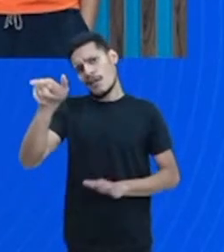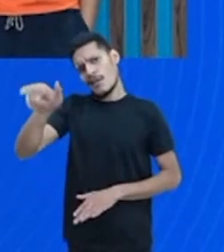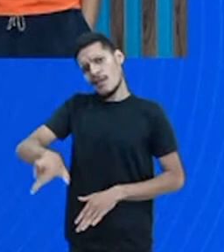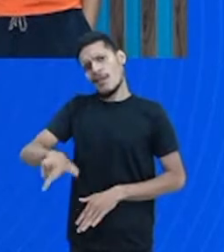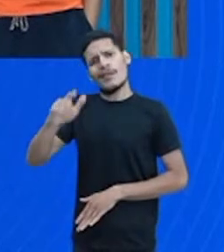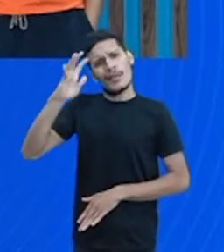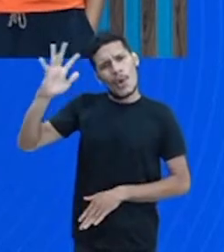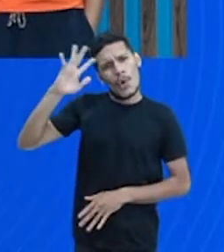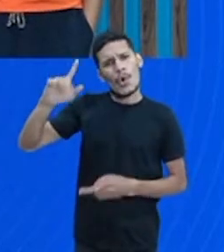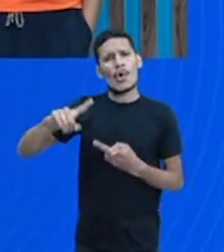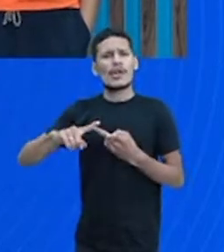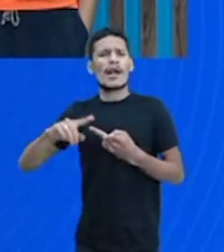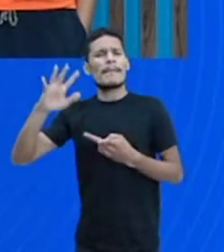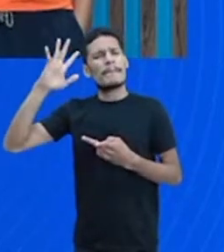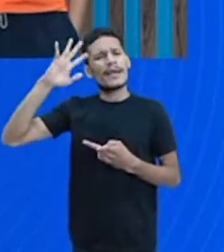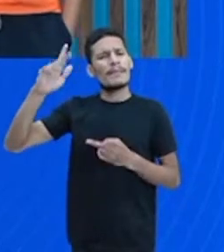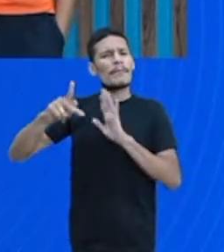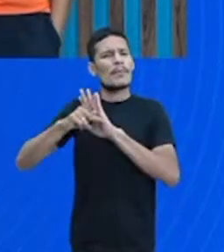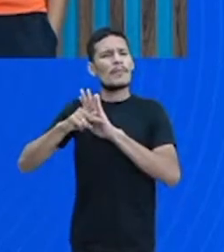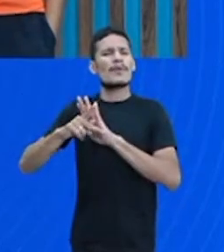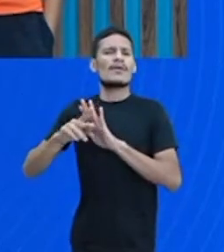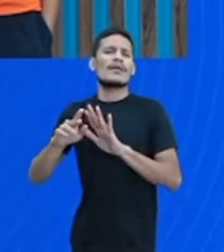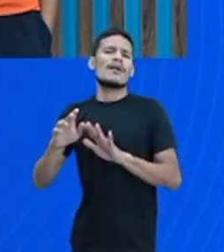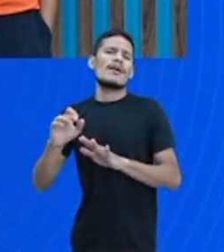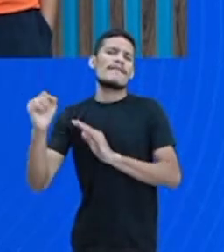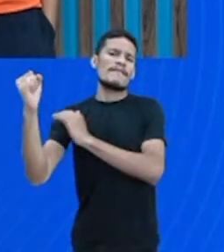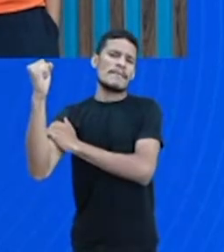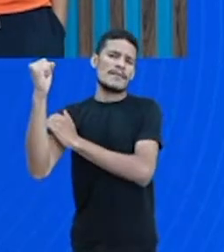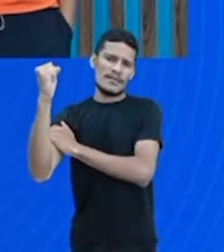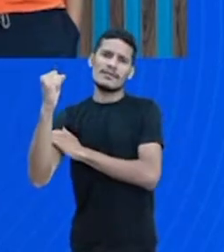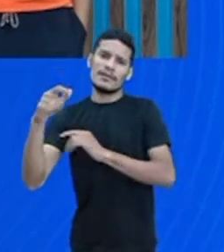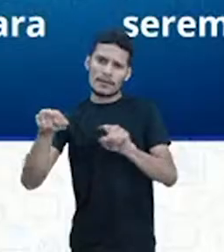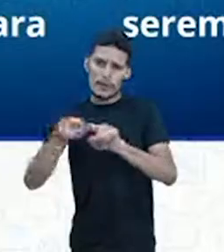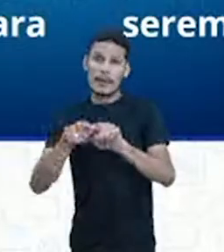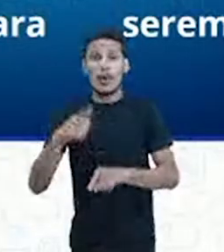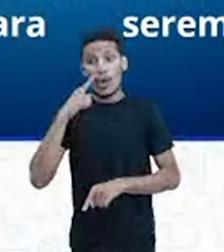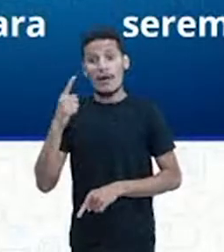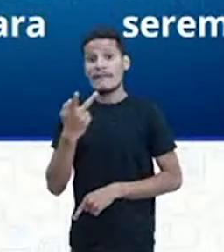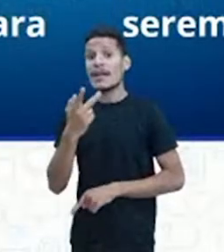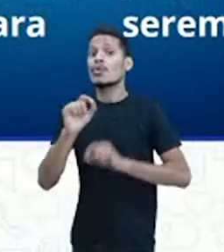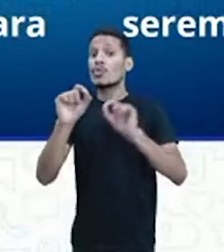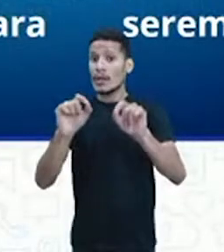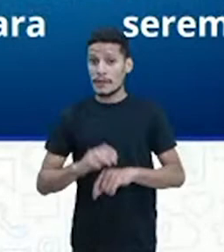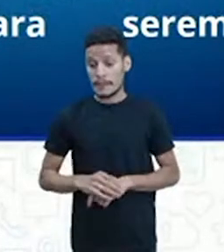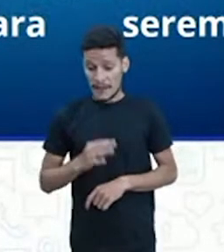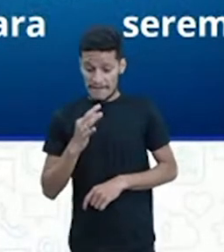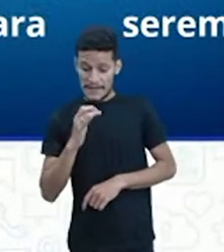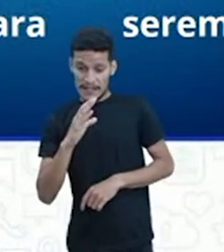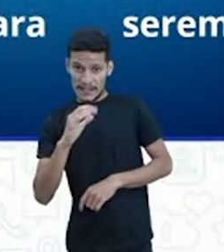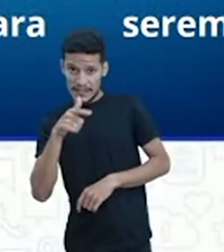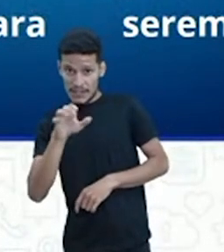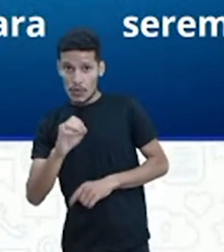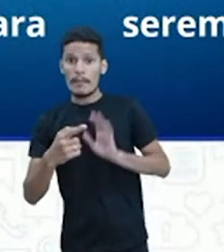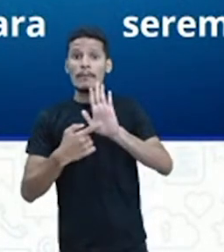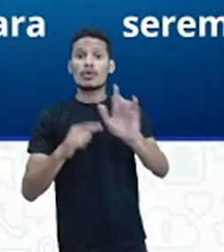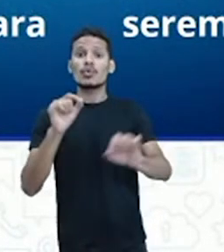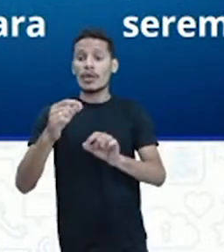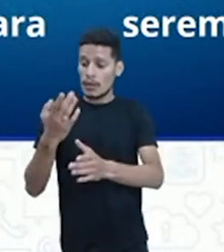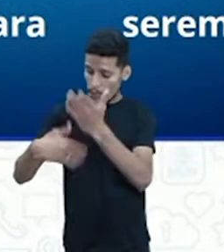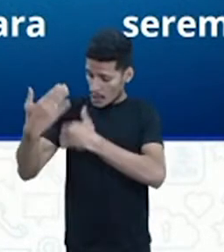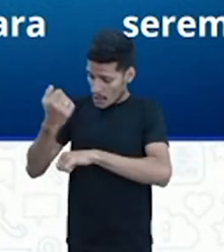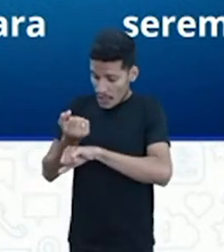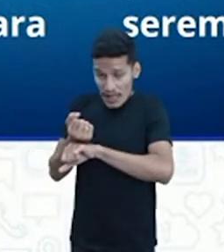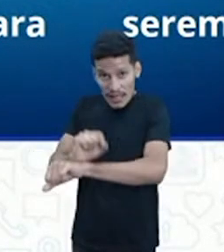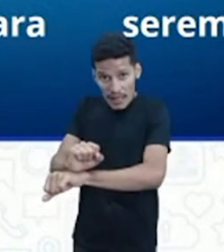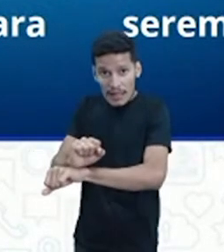feminista literária. Ela traz a seguinte citação, ó. A ficção ainda se ancora nas imagens de um passado